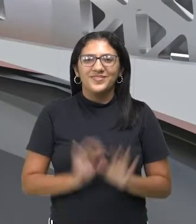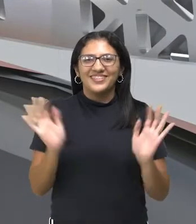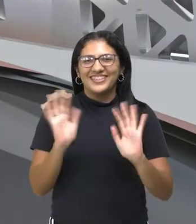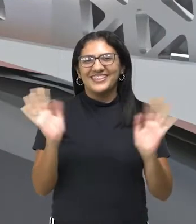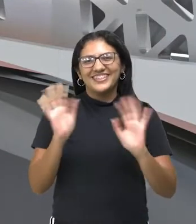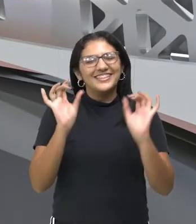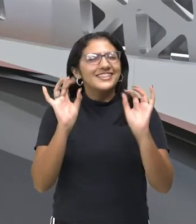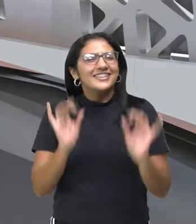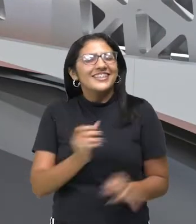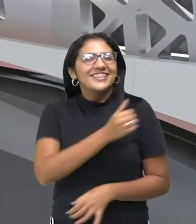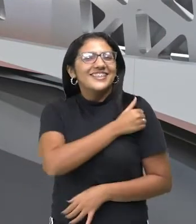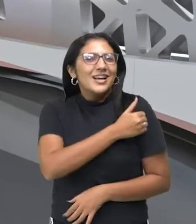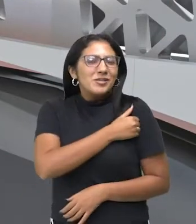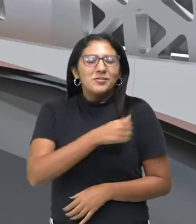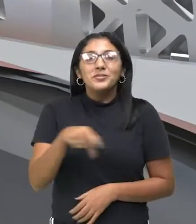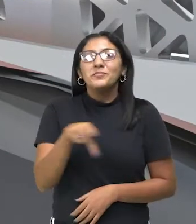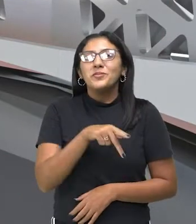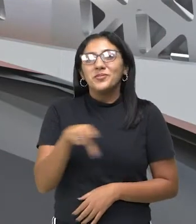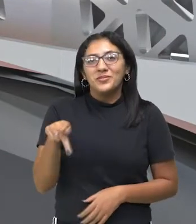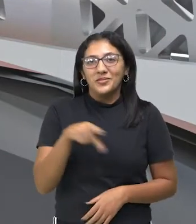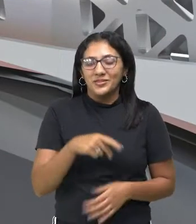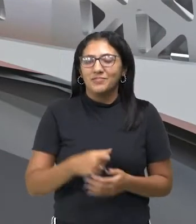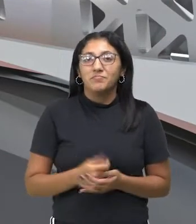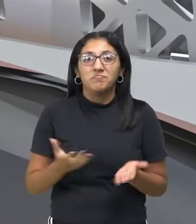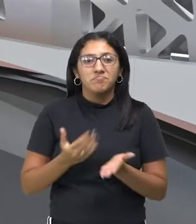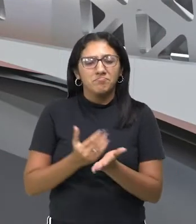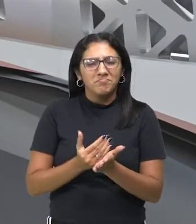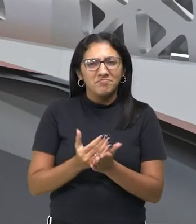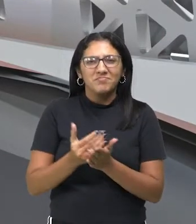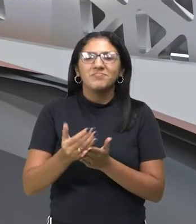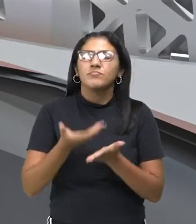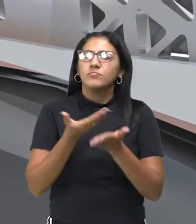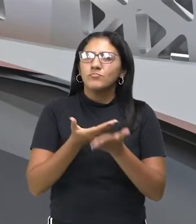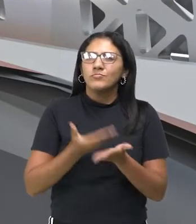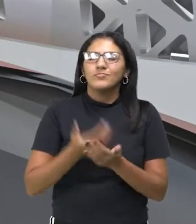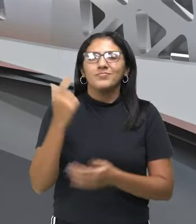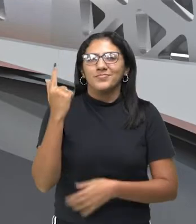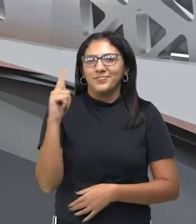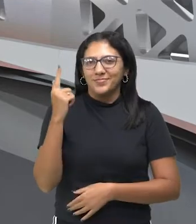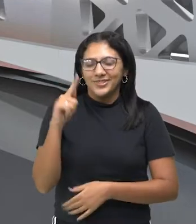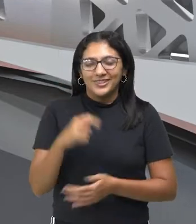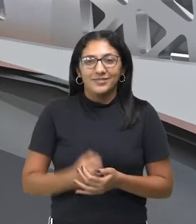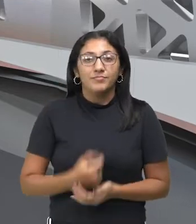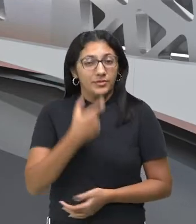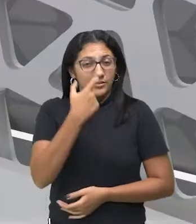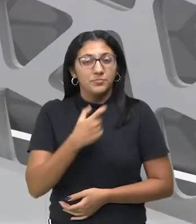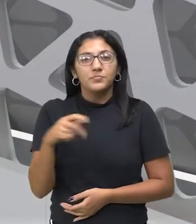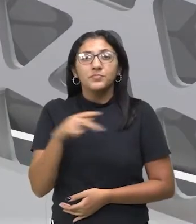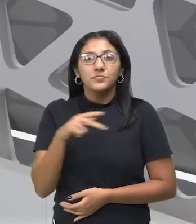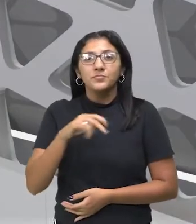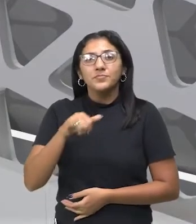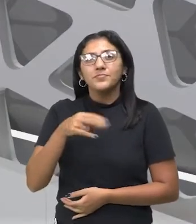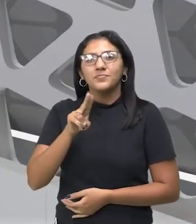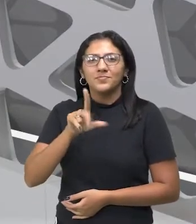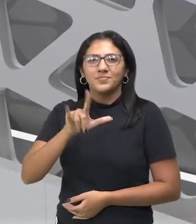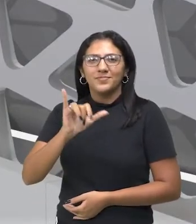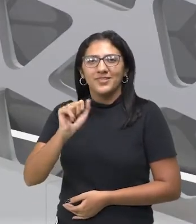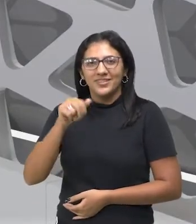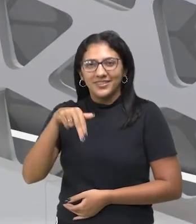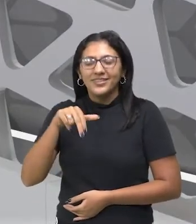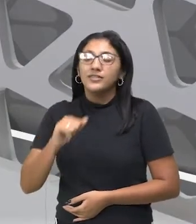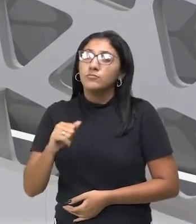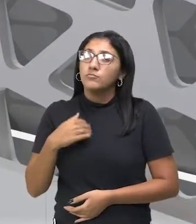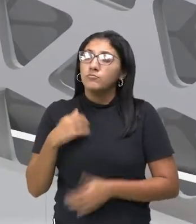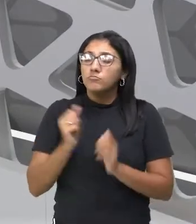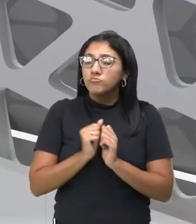Olá, queridos alunos e professores, estamos dando início a mais uma aula de Geografia. Eu sou a professora Juliana e estarei